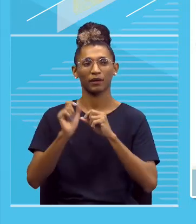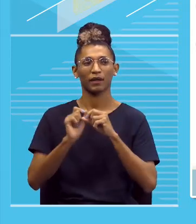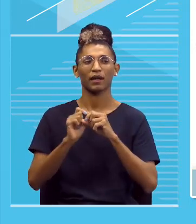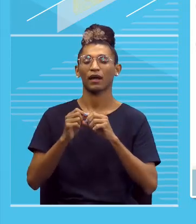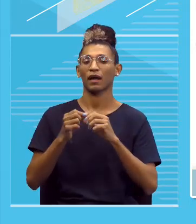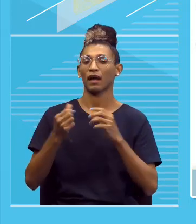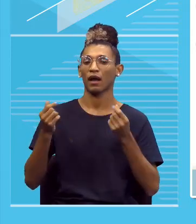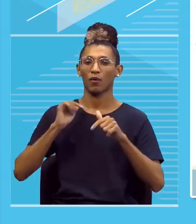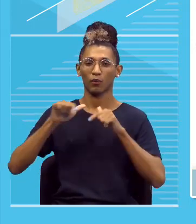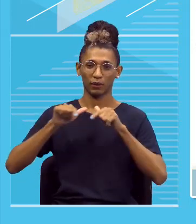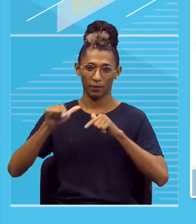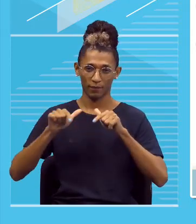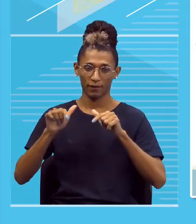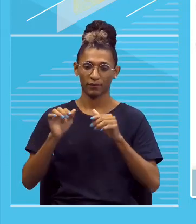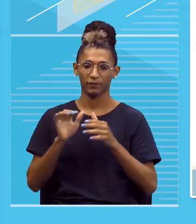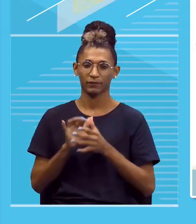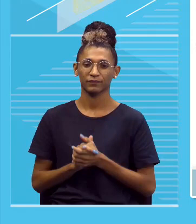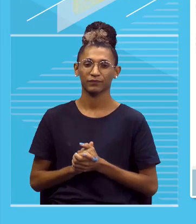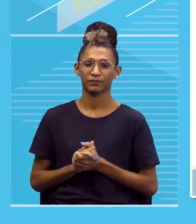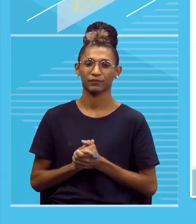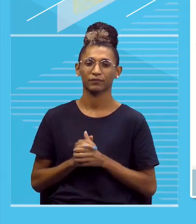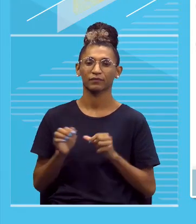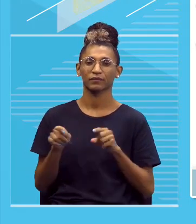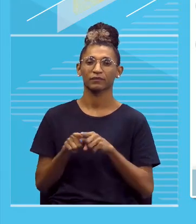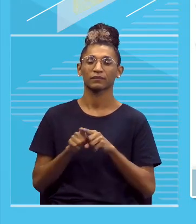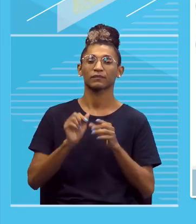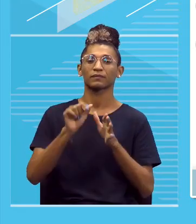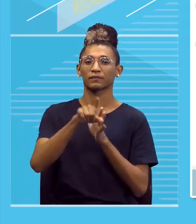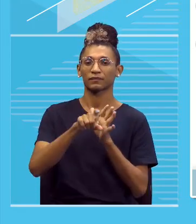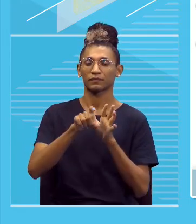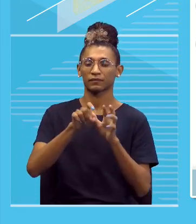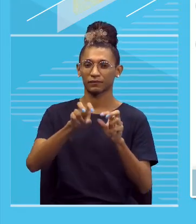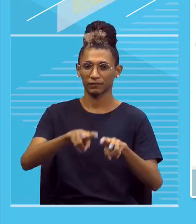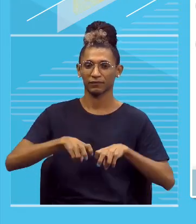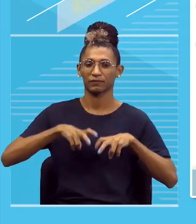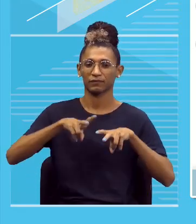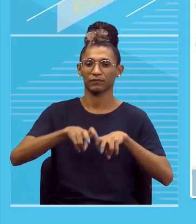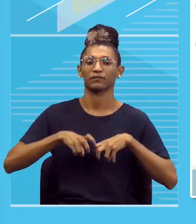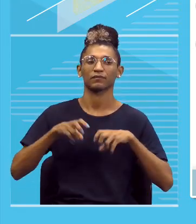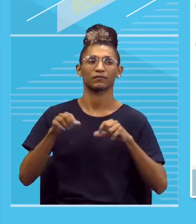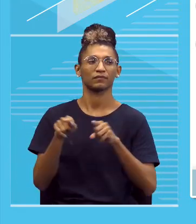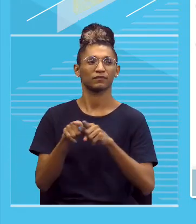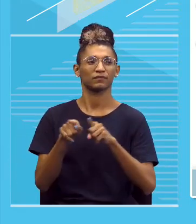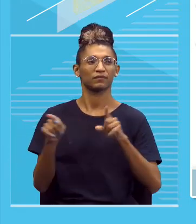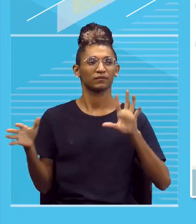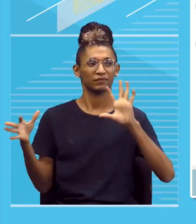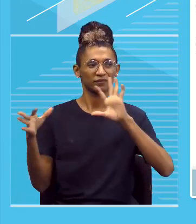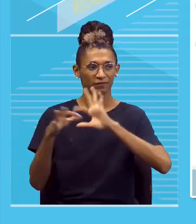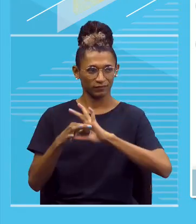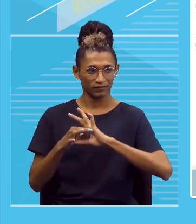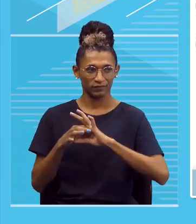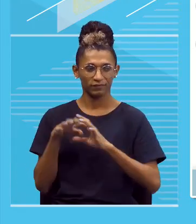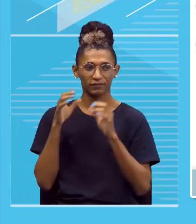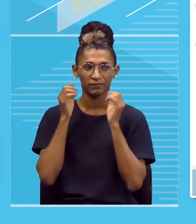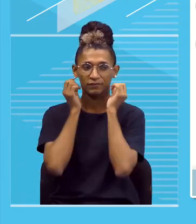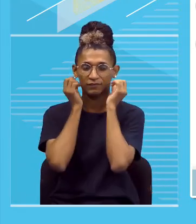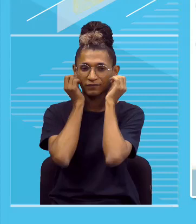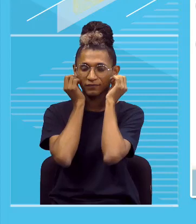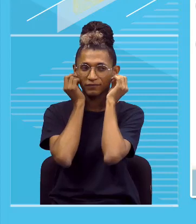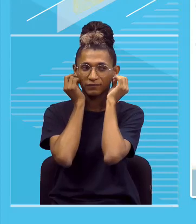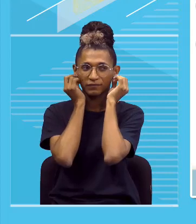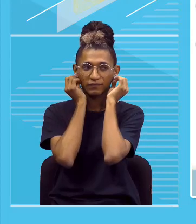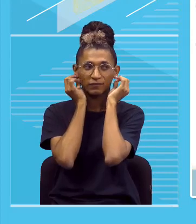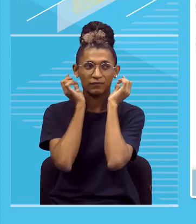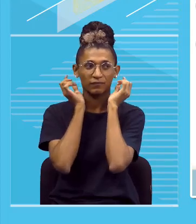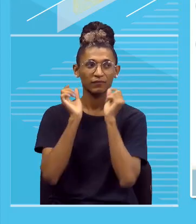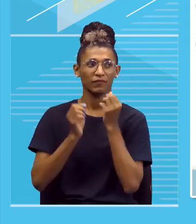ao comércio a agricultura está intimamente ligada a